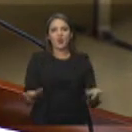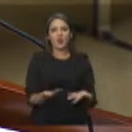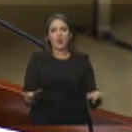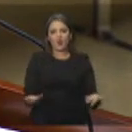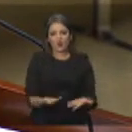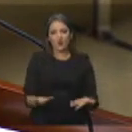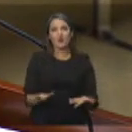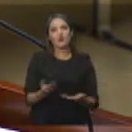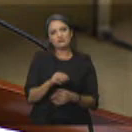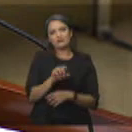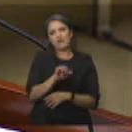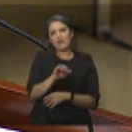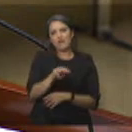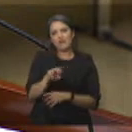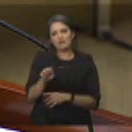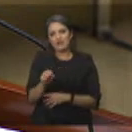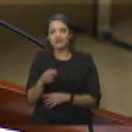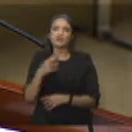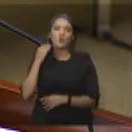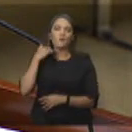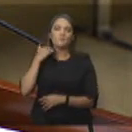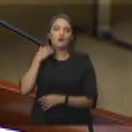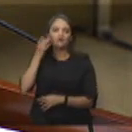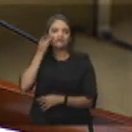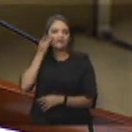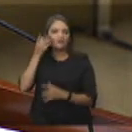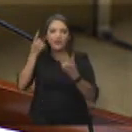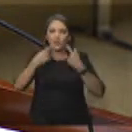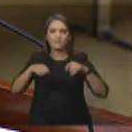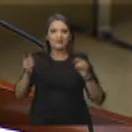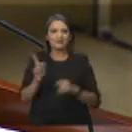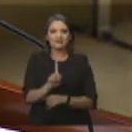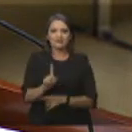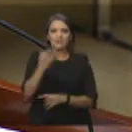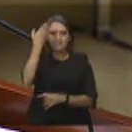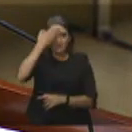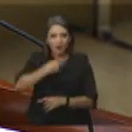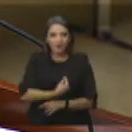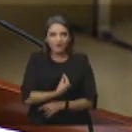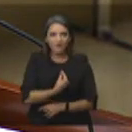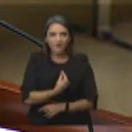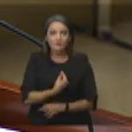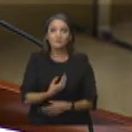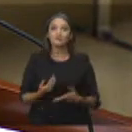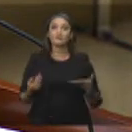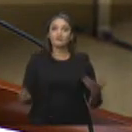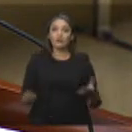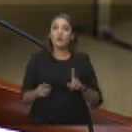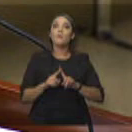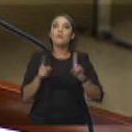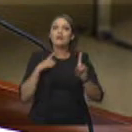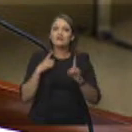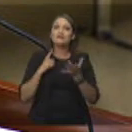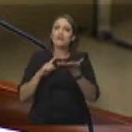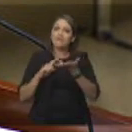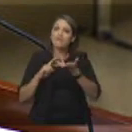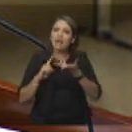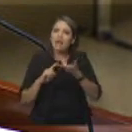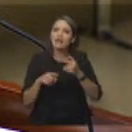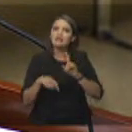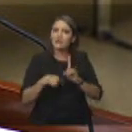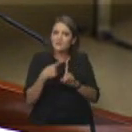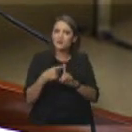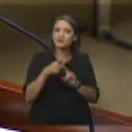também dos bancos para fazer a prova de vida. Mesmo com todos esses benefícios, excelências,